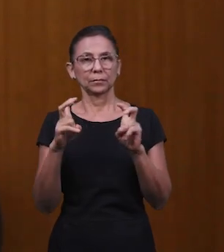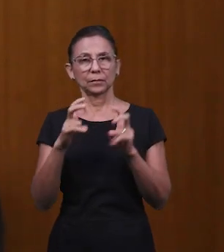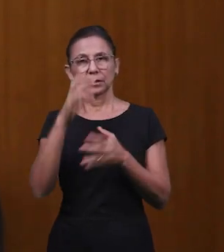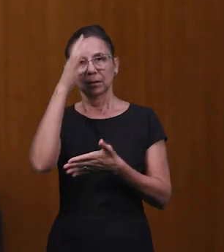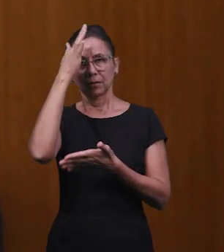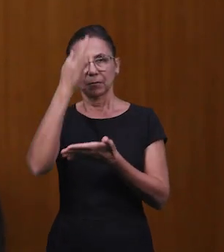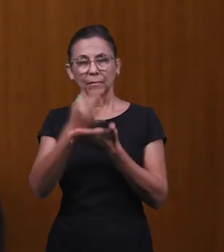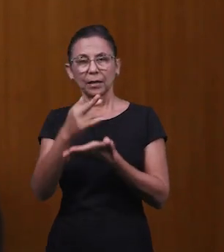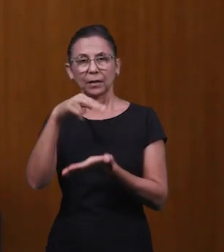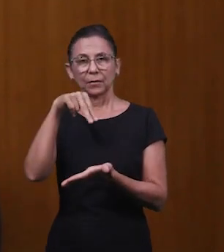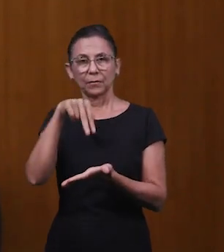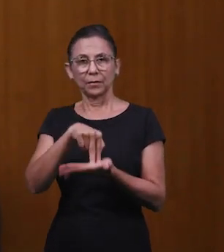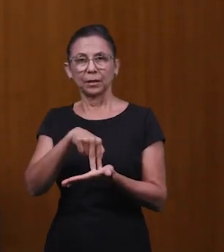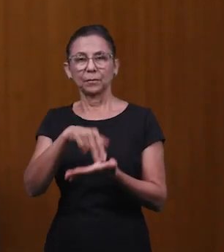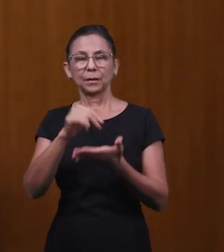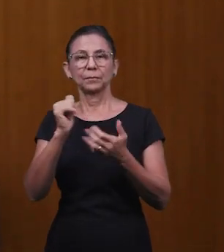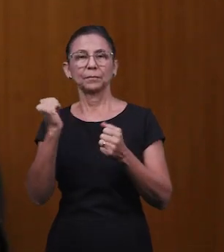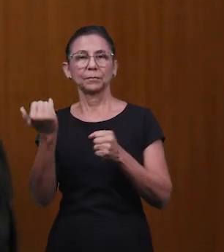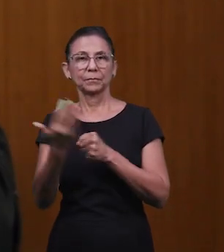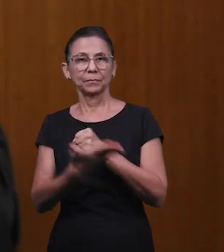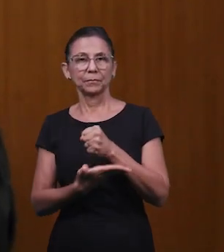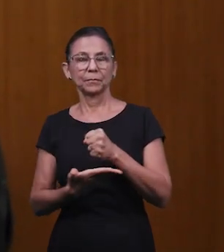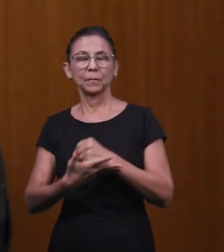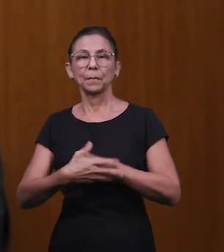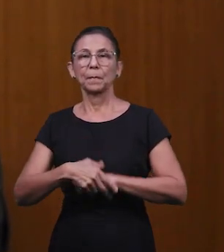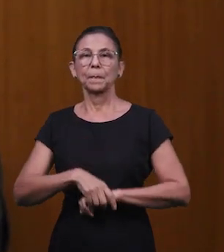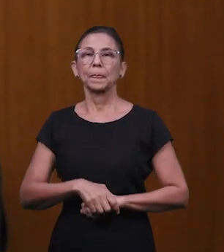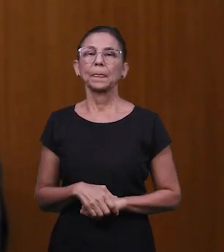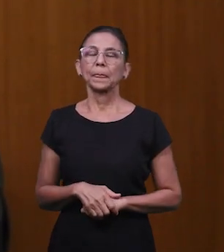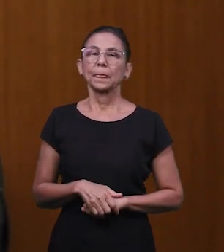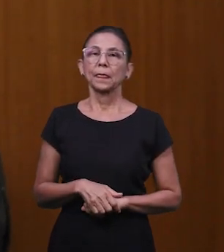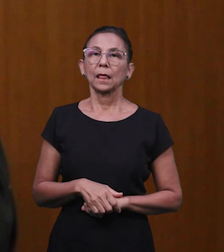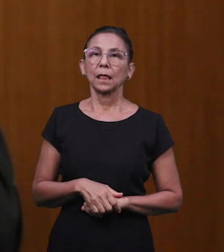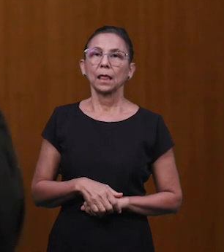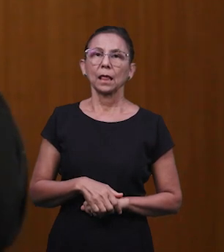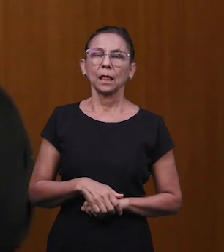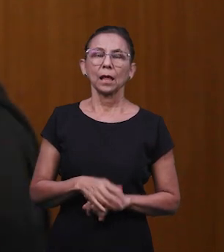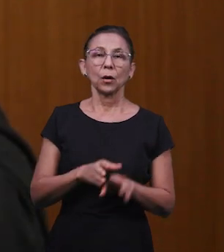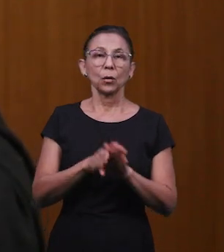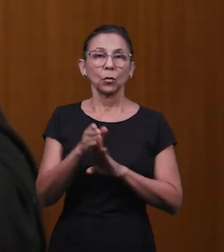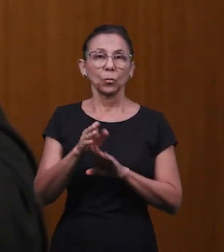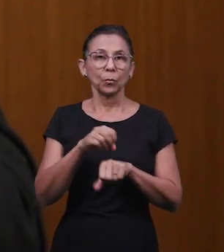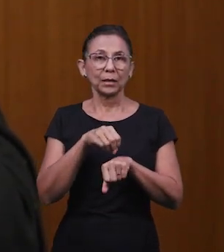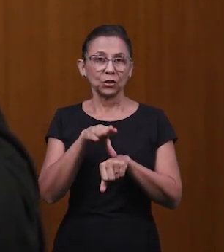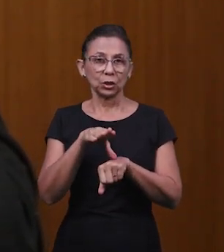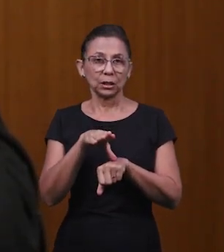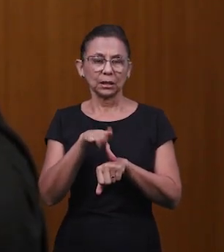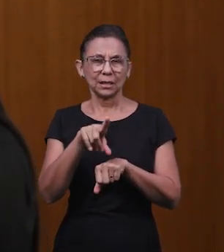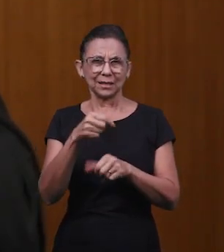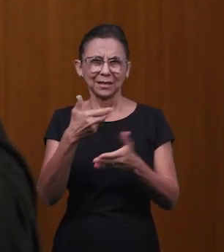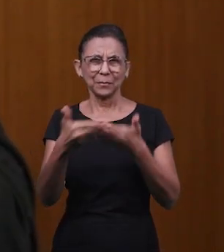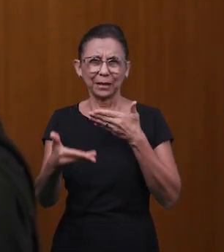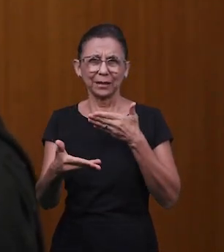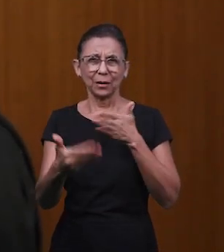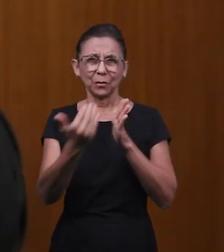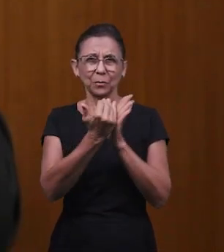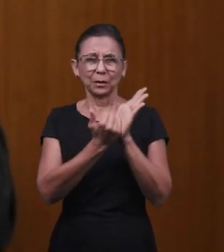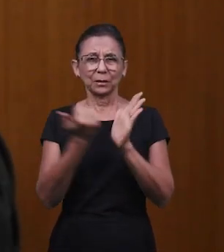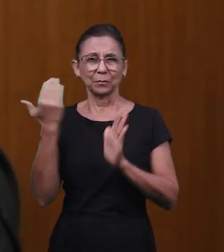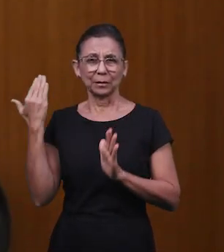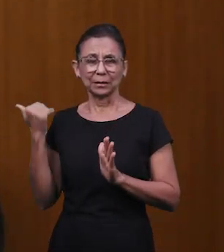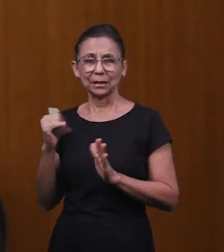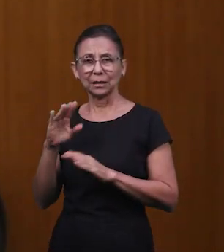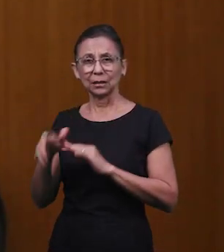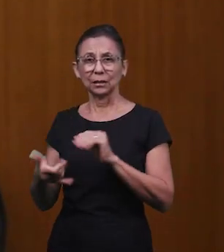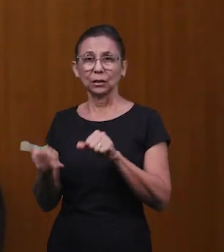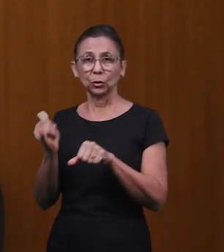tema, Fé, Firme Fundamento. E uma recomendação, se você não assistiu a edição anterior, aí no